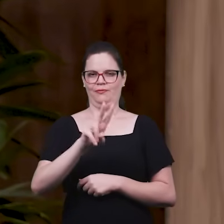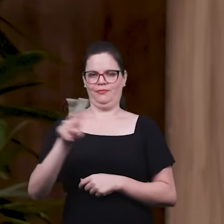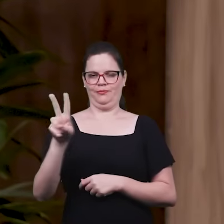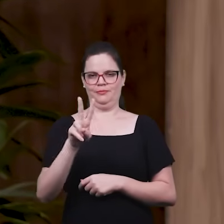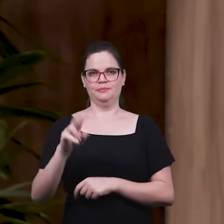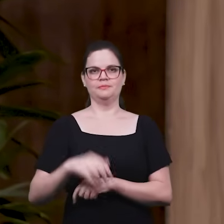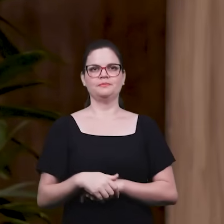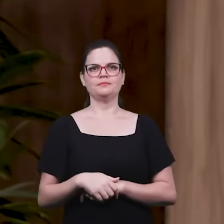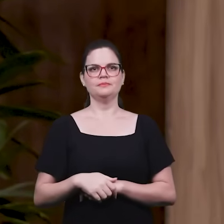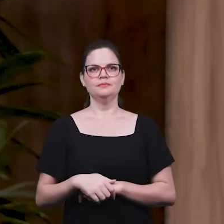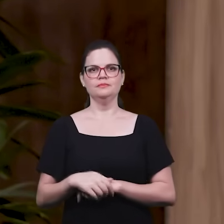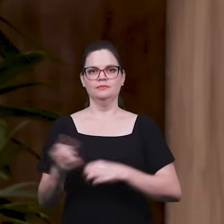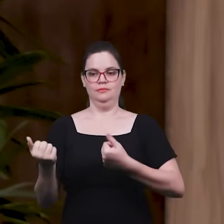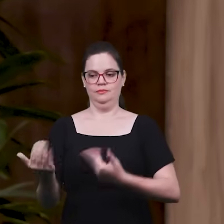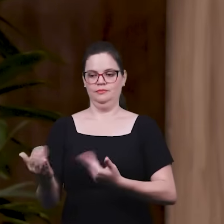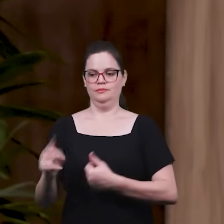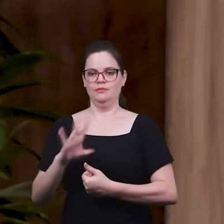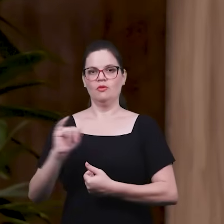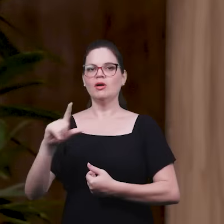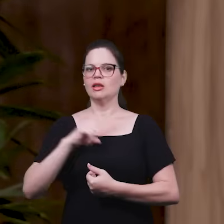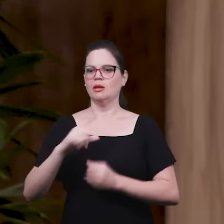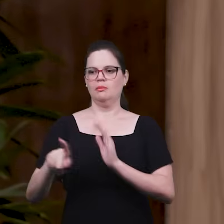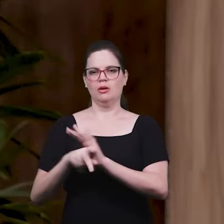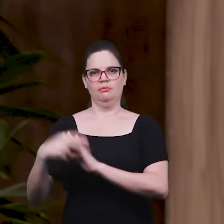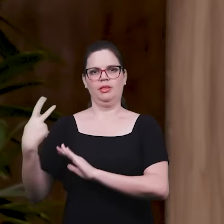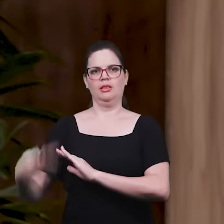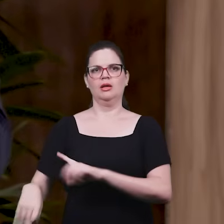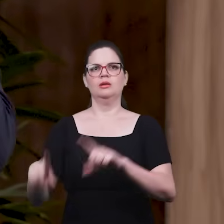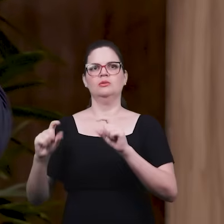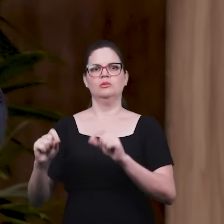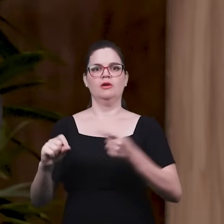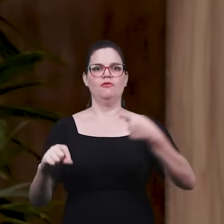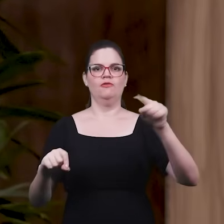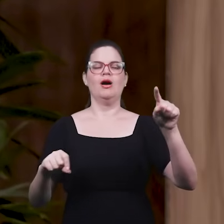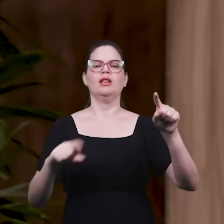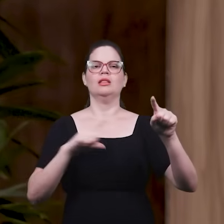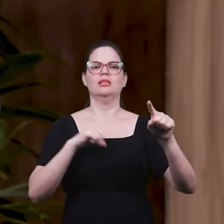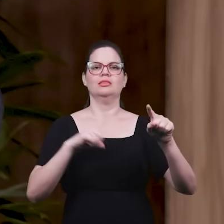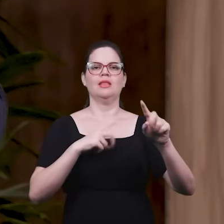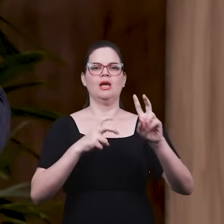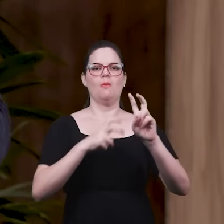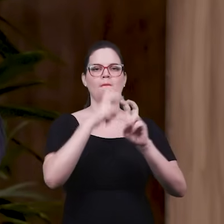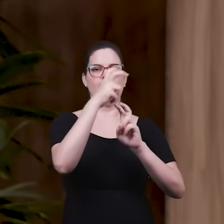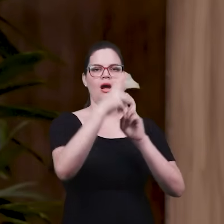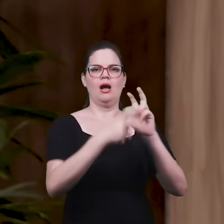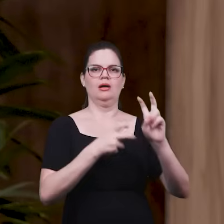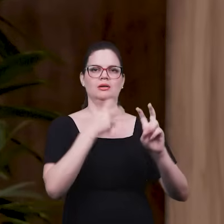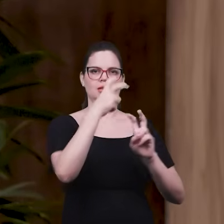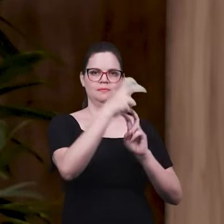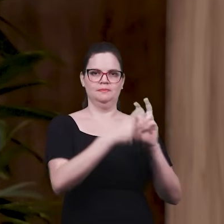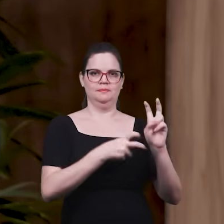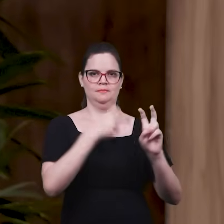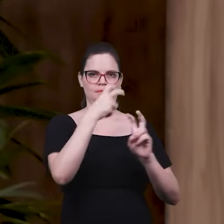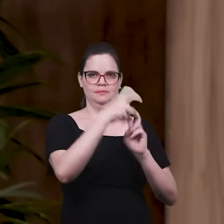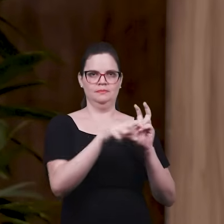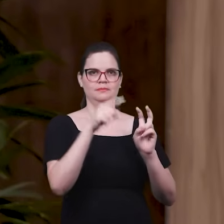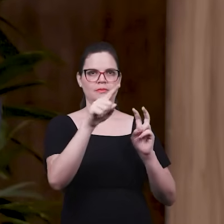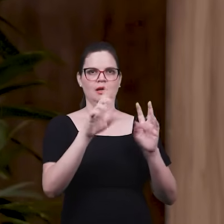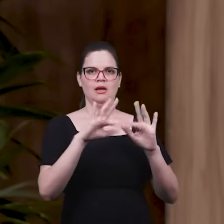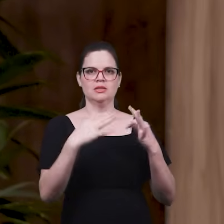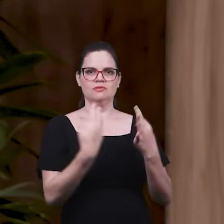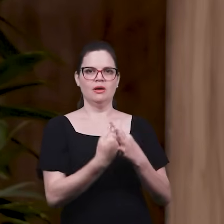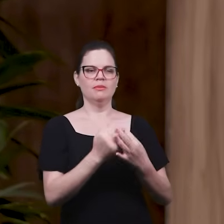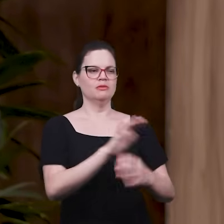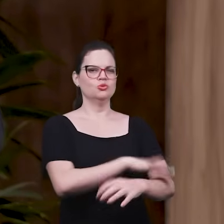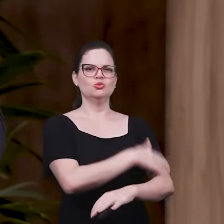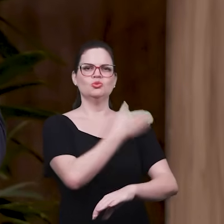área, os jovens vão fazer um trabalho específico de ir a um parque que tem aqui em Vila Velha, onde as famílias